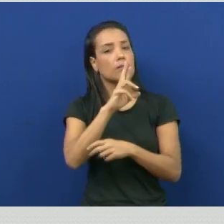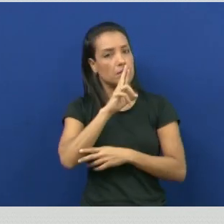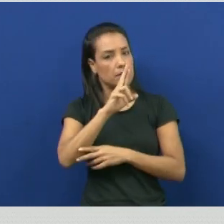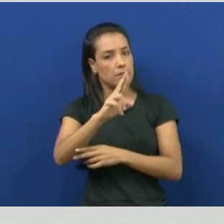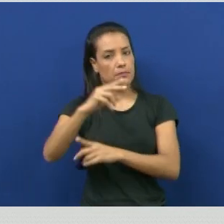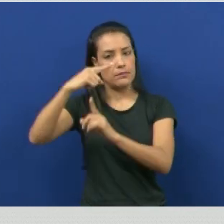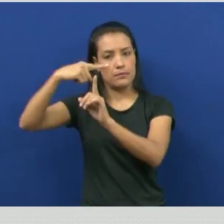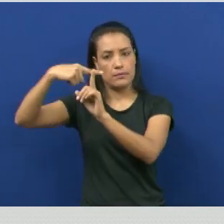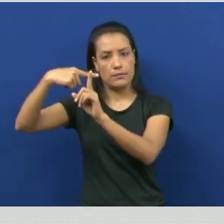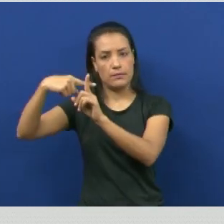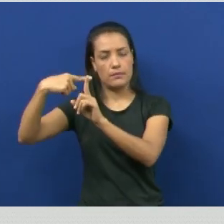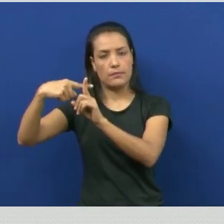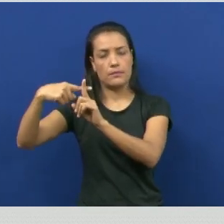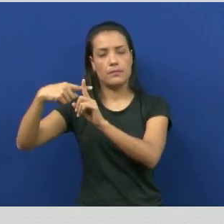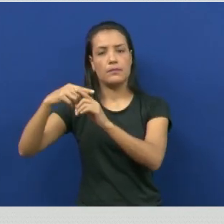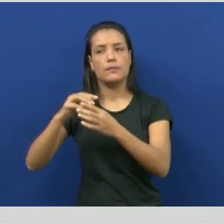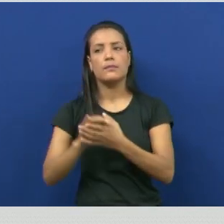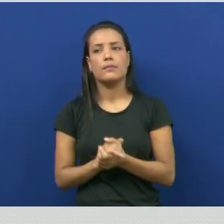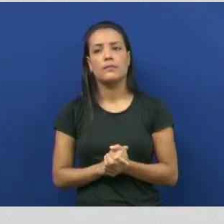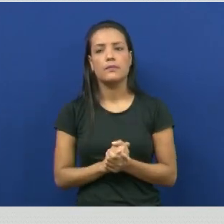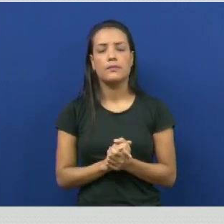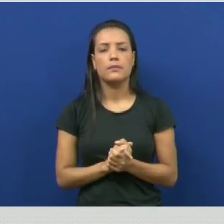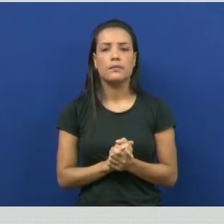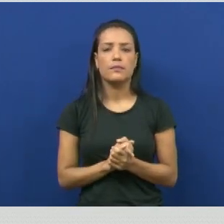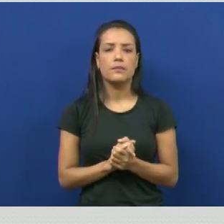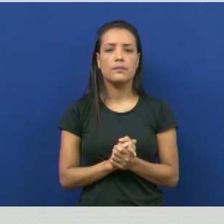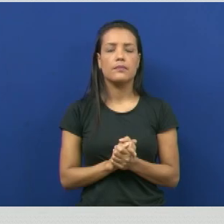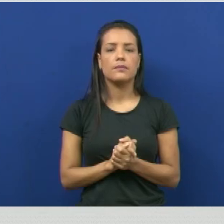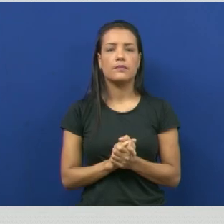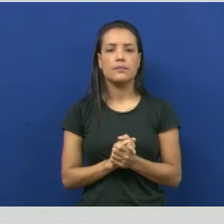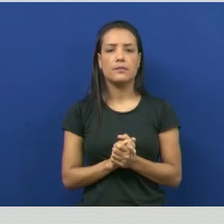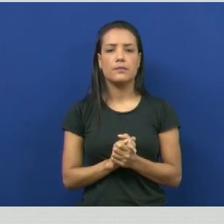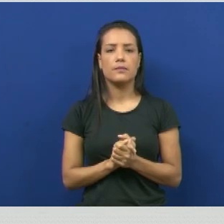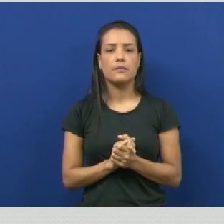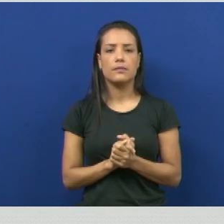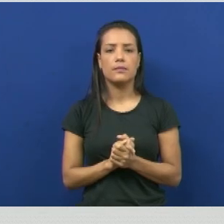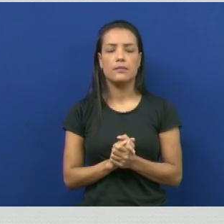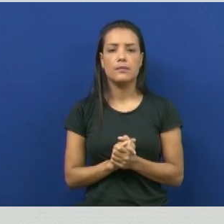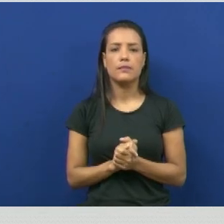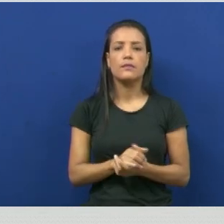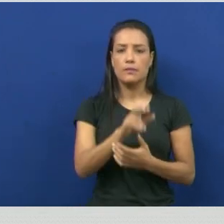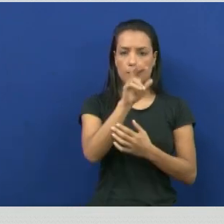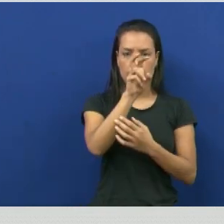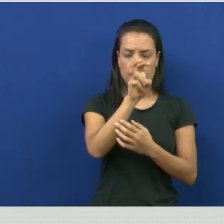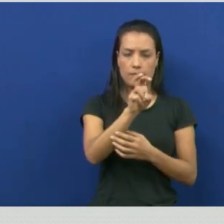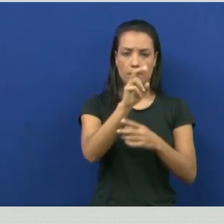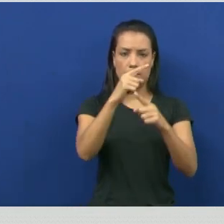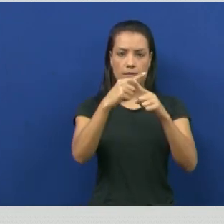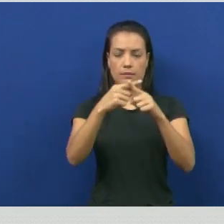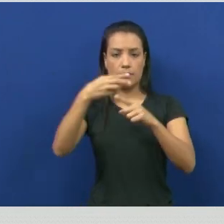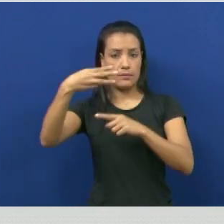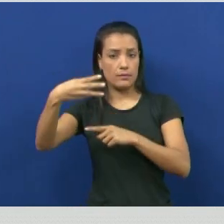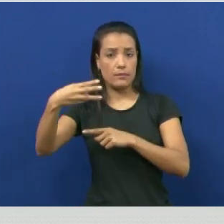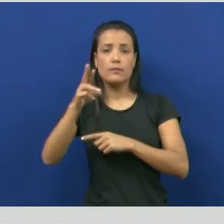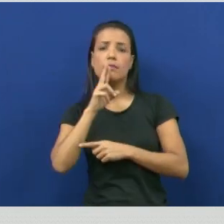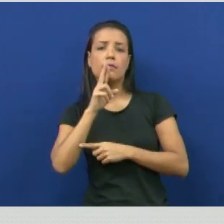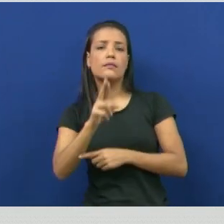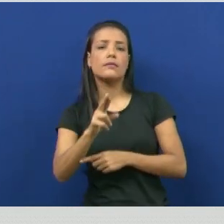mais. Ó, mais, já coloquei o maisinho ali. 5 vezes 3, que é